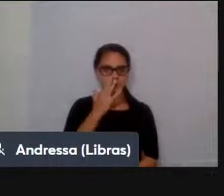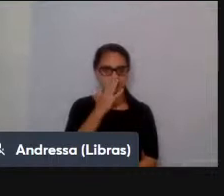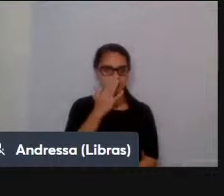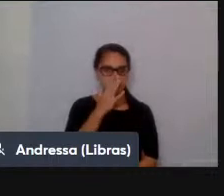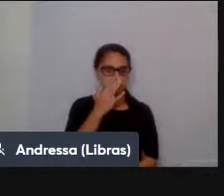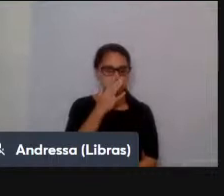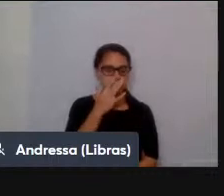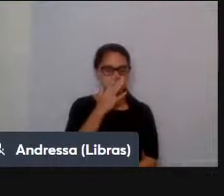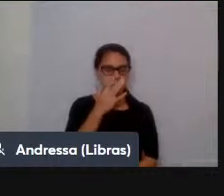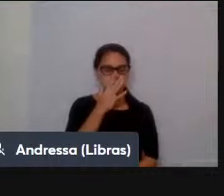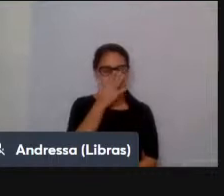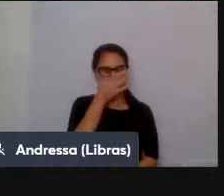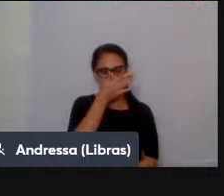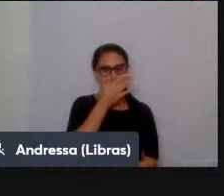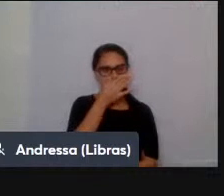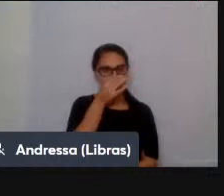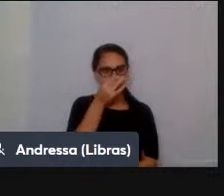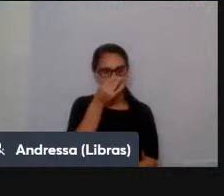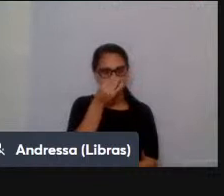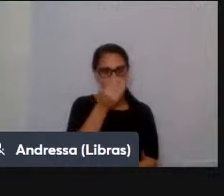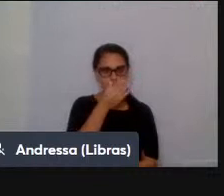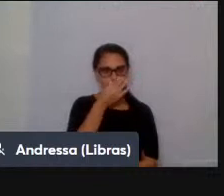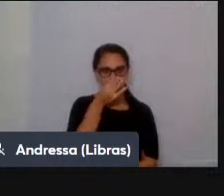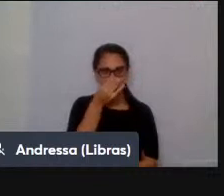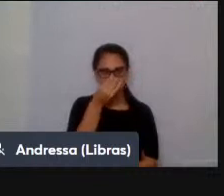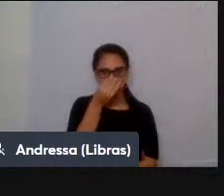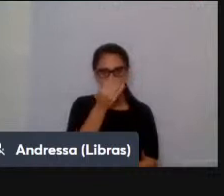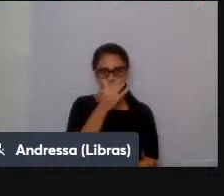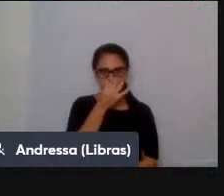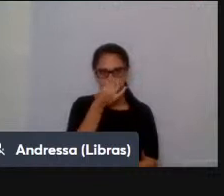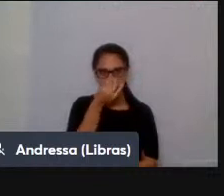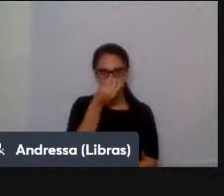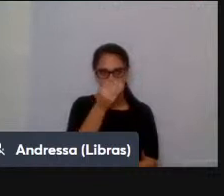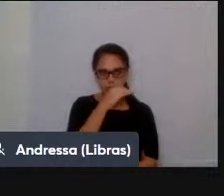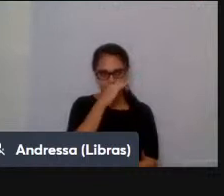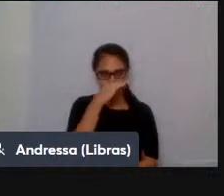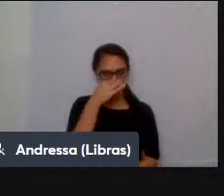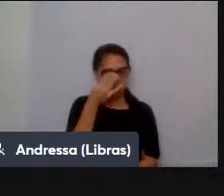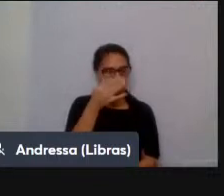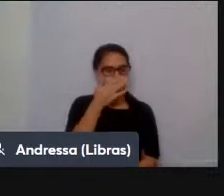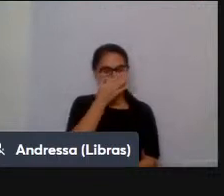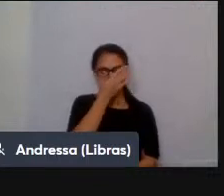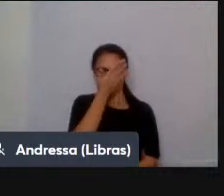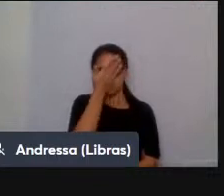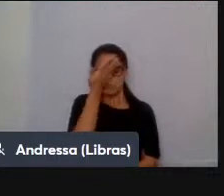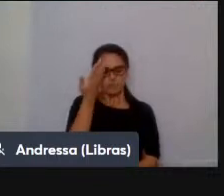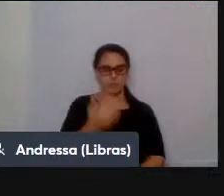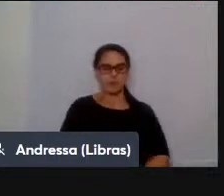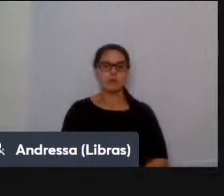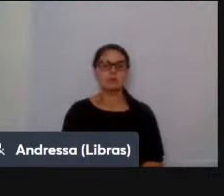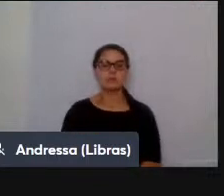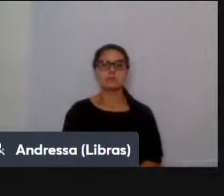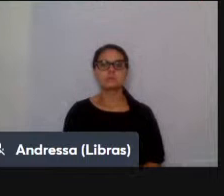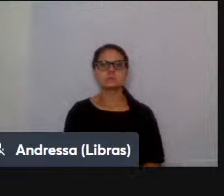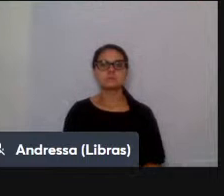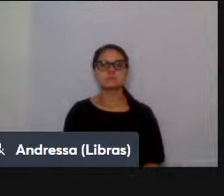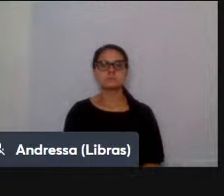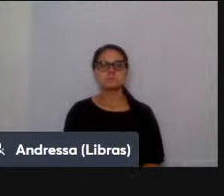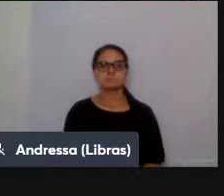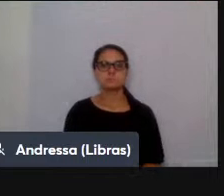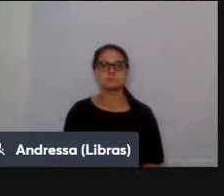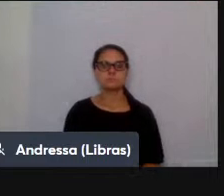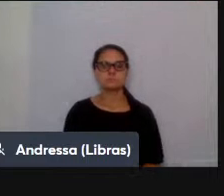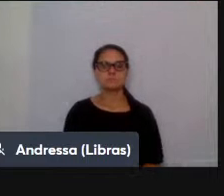Palestinian-Lebanese scholar who is currently the president of the International Sociological Association.